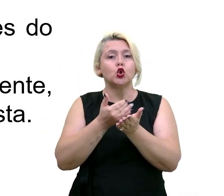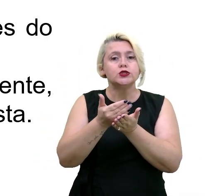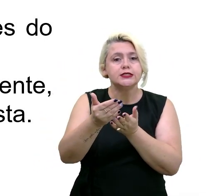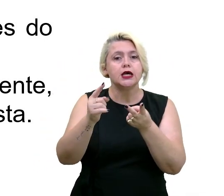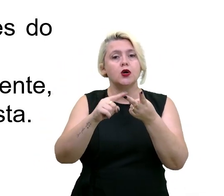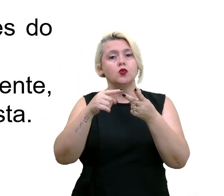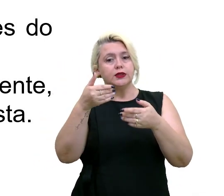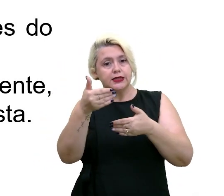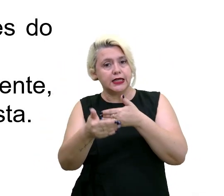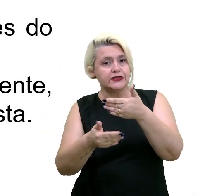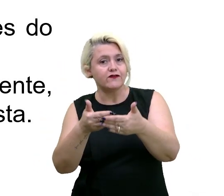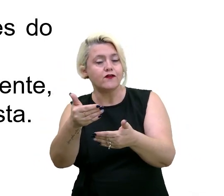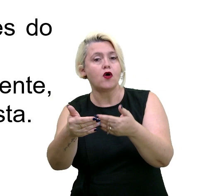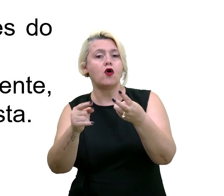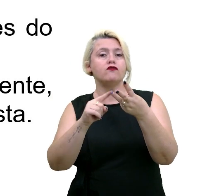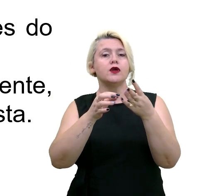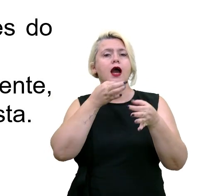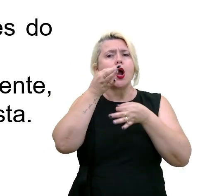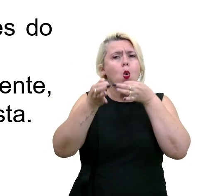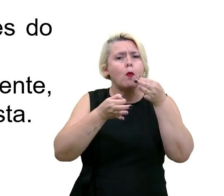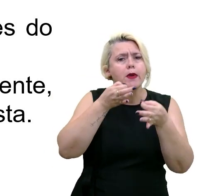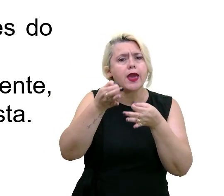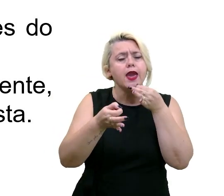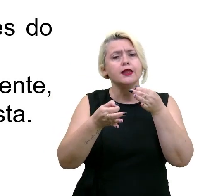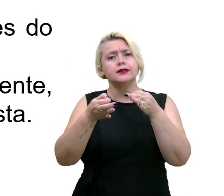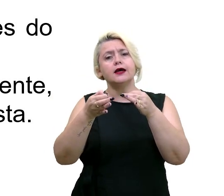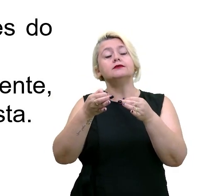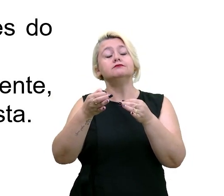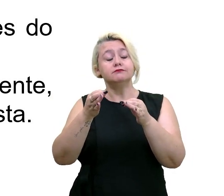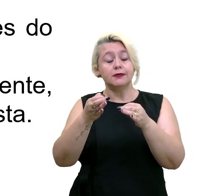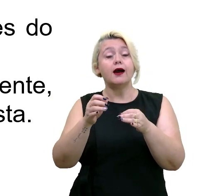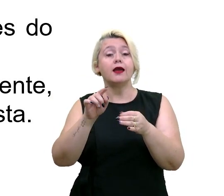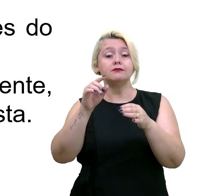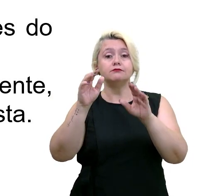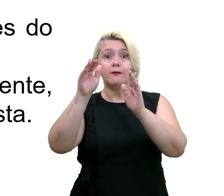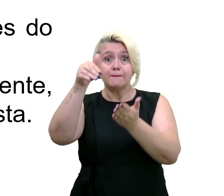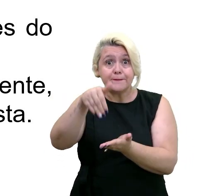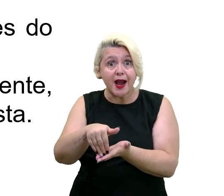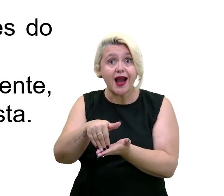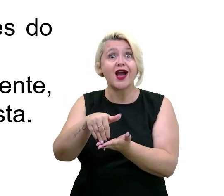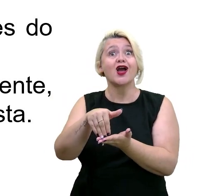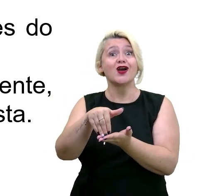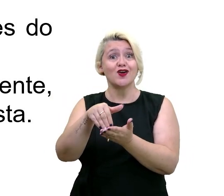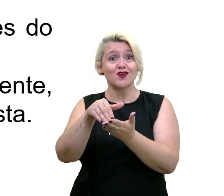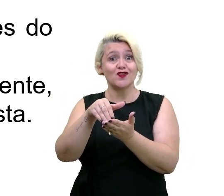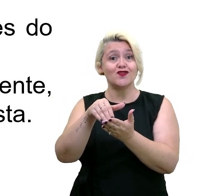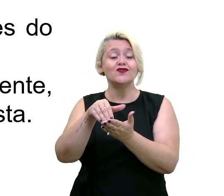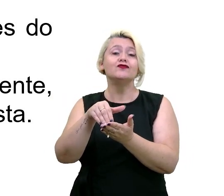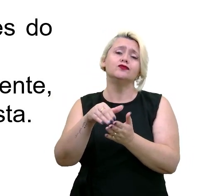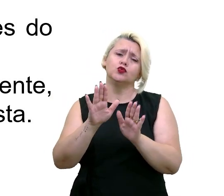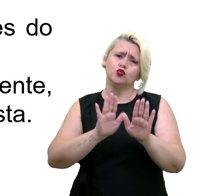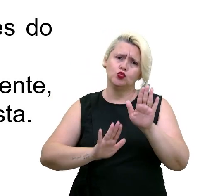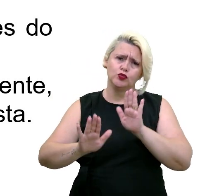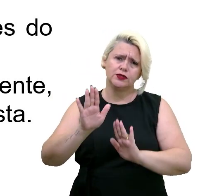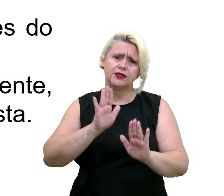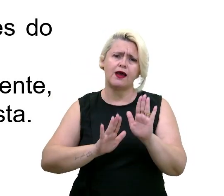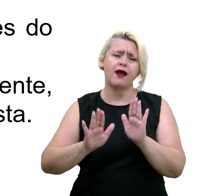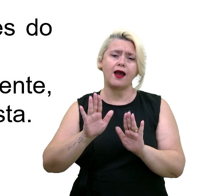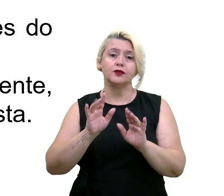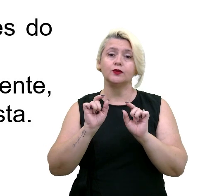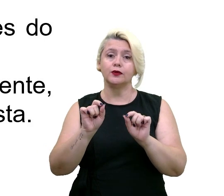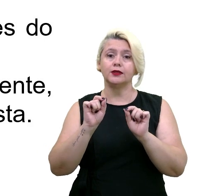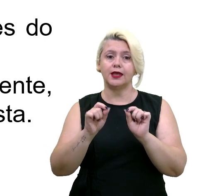você desenvolve toda a argumentação e aí vocês fazem o fechamento. Cuidado com a